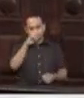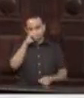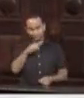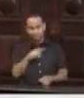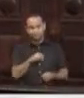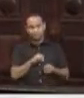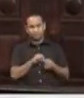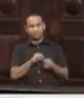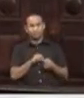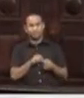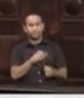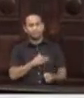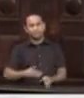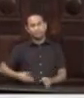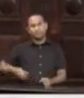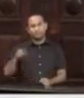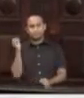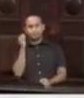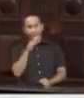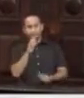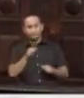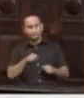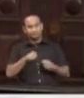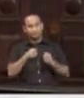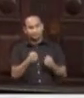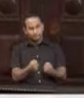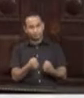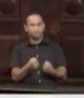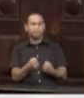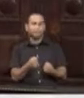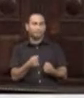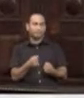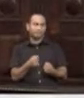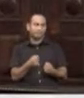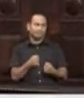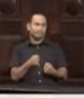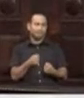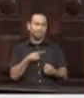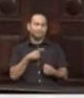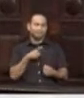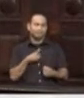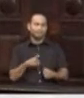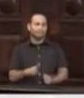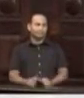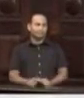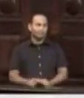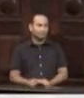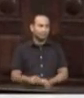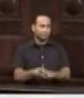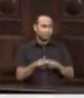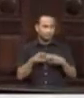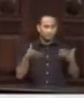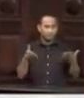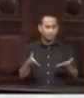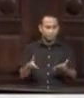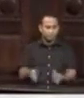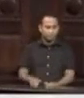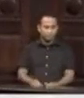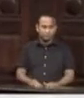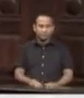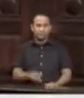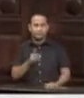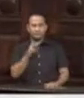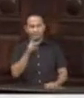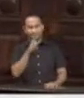do governador por abuso de poder econômico e político no Tribunal Regional Eleitoral. Por isso, hoje, Pezão